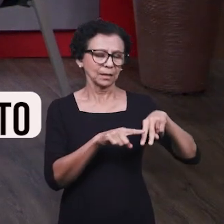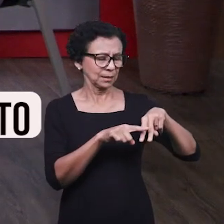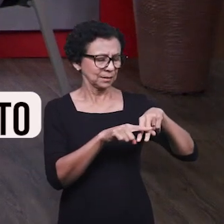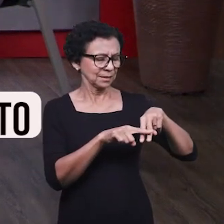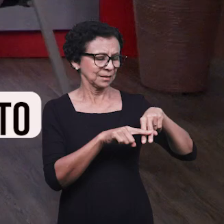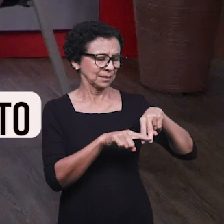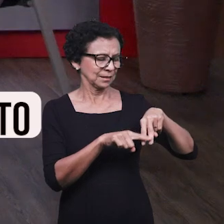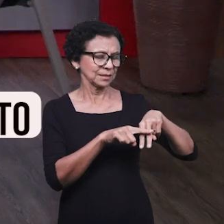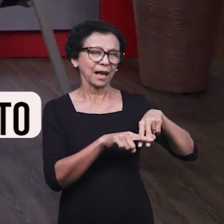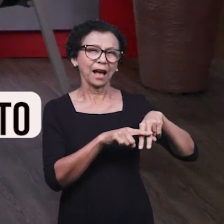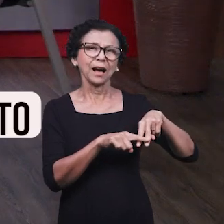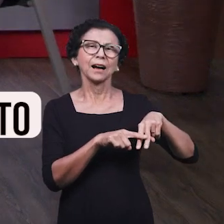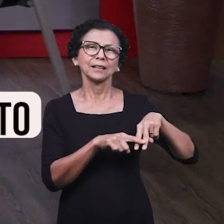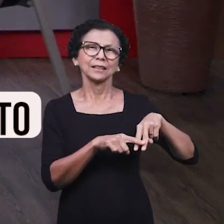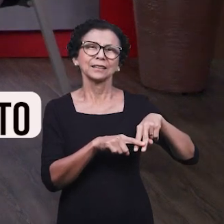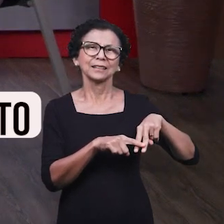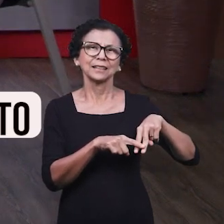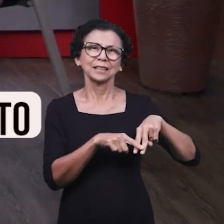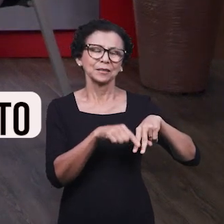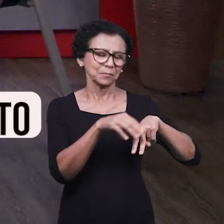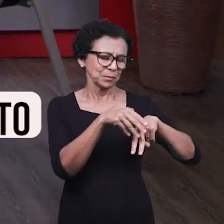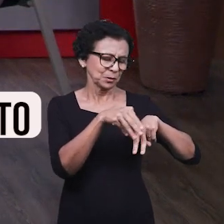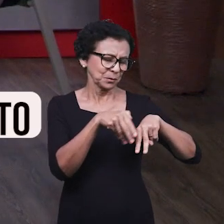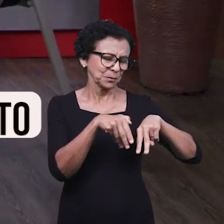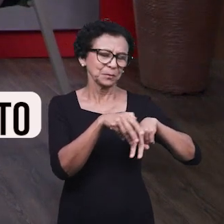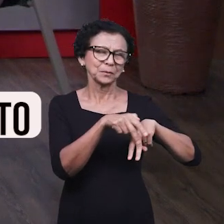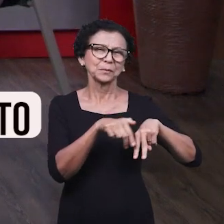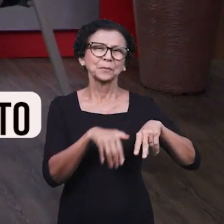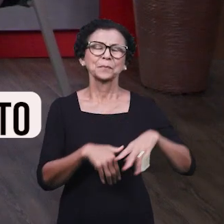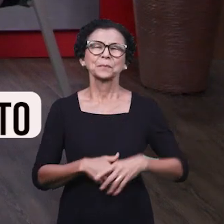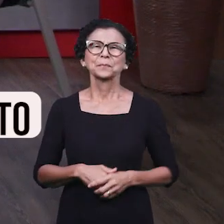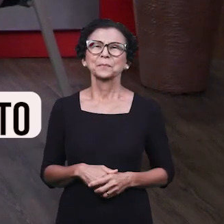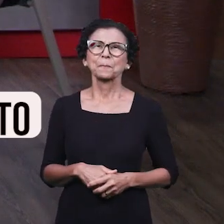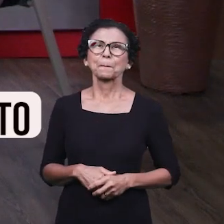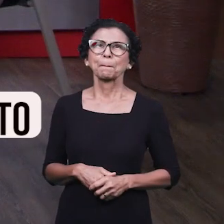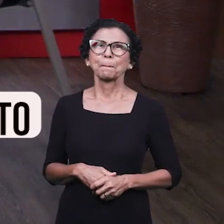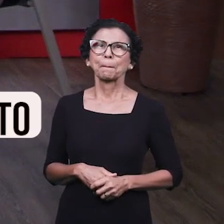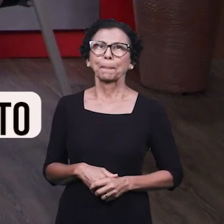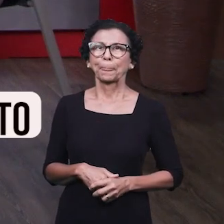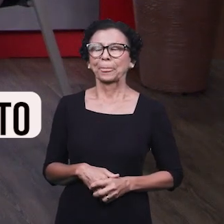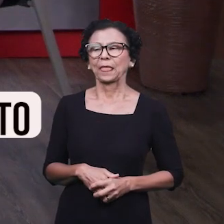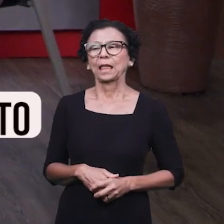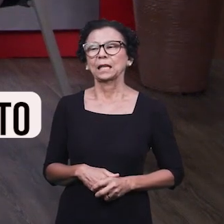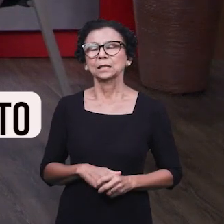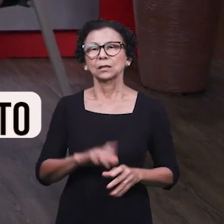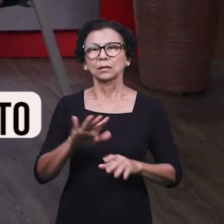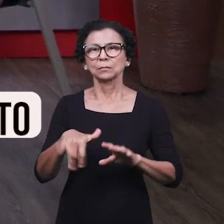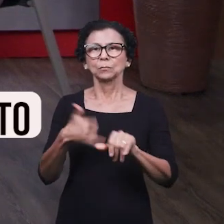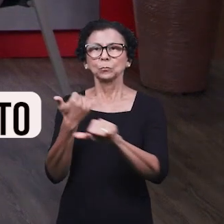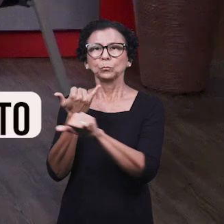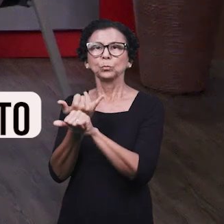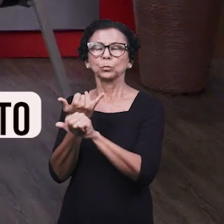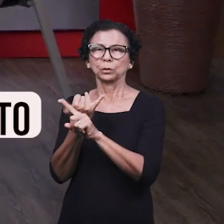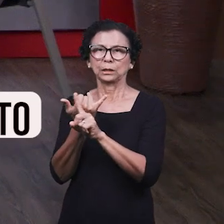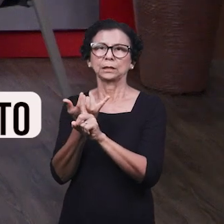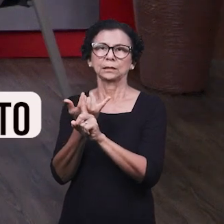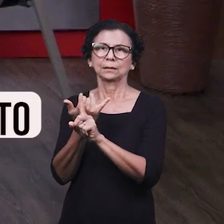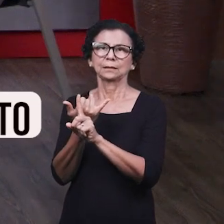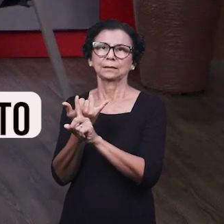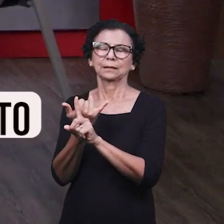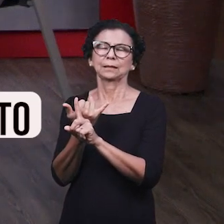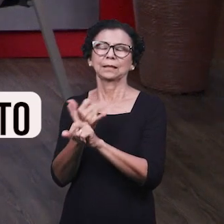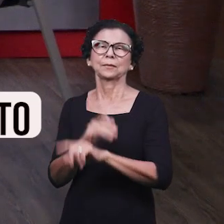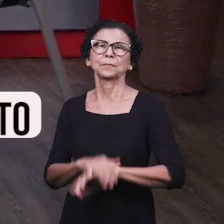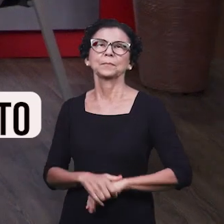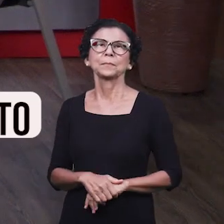com a obra do Senhor, né? Com aquilo que o Senhor tinha falado para ela. E ela estava era um bullying que estava fazendo com ela na escola. Eu não precisei ir porque